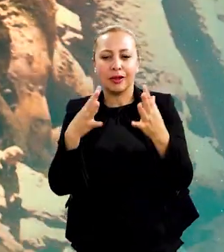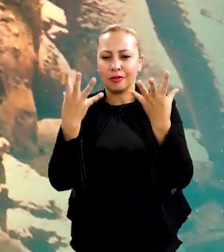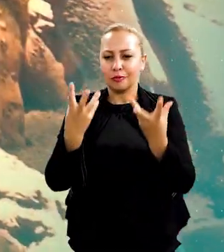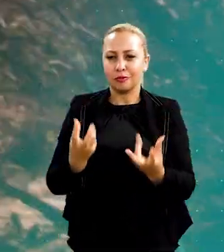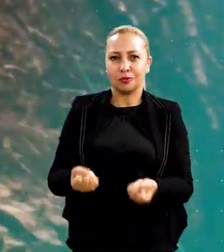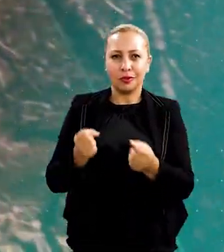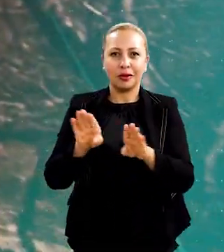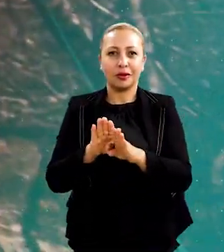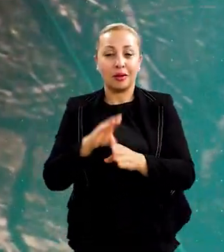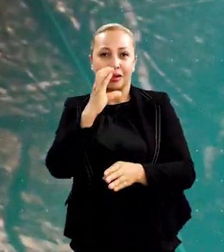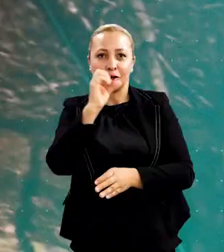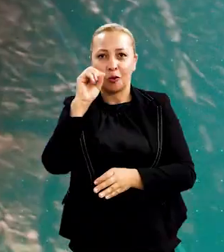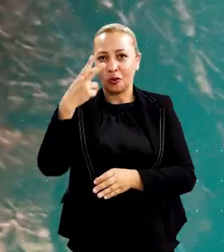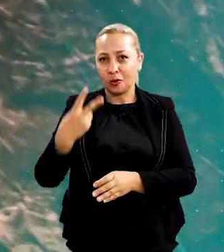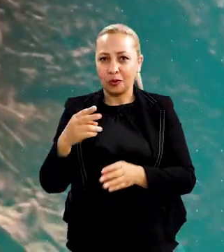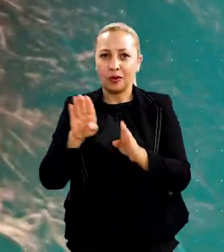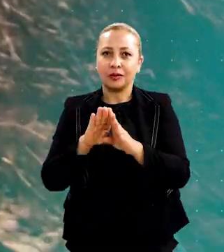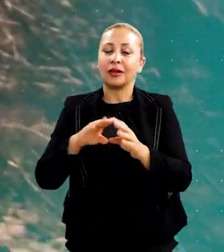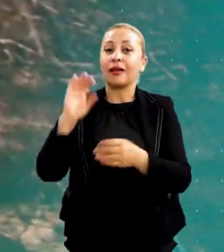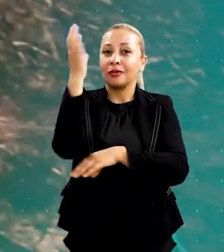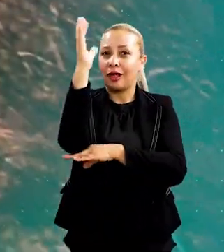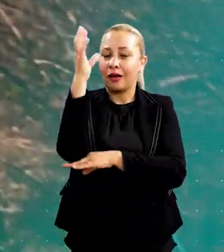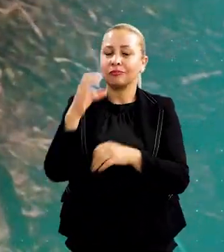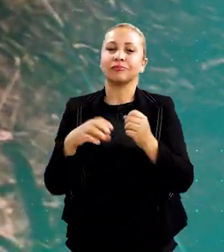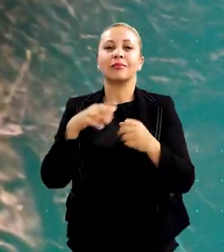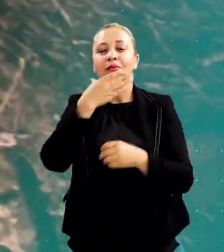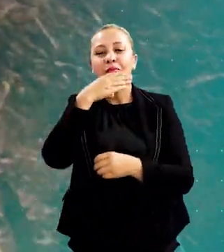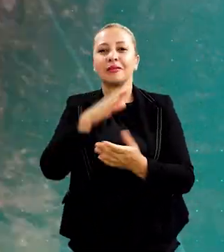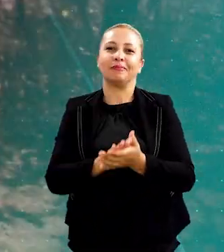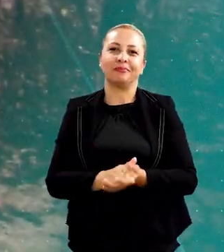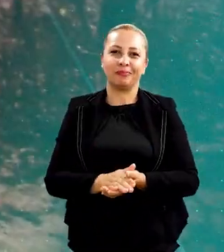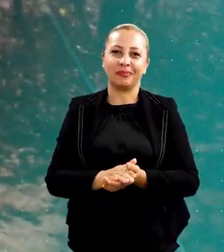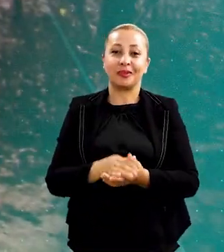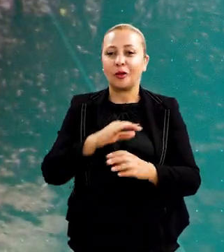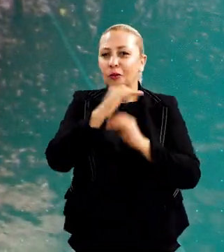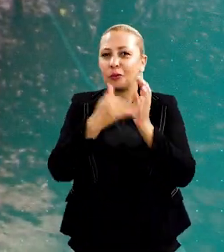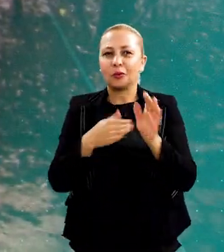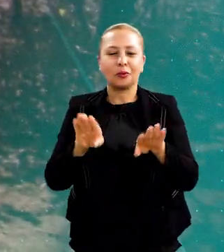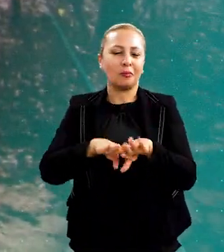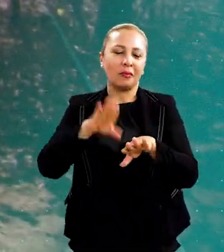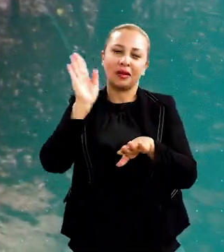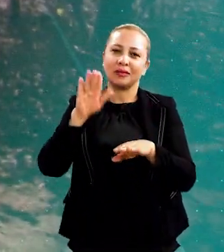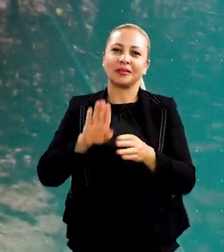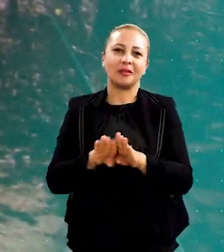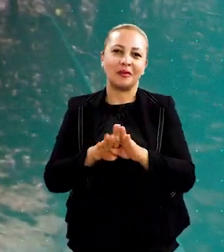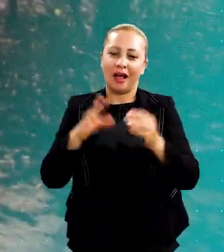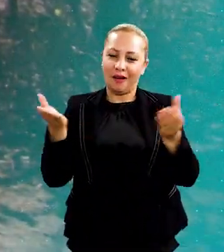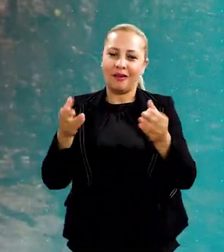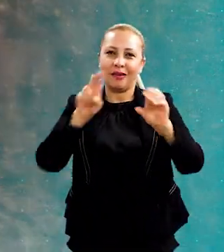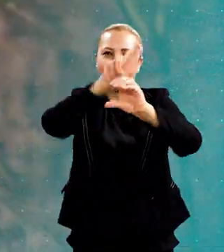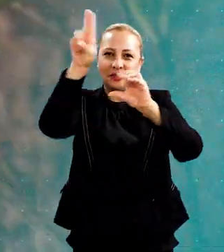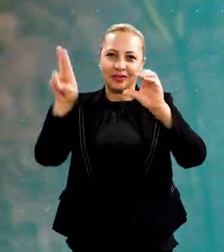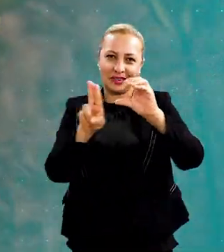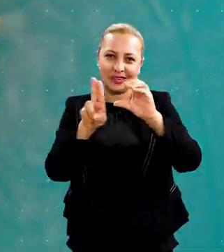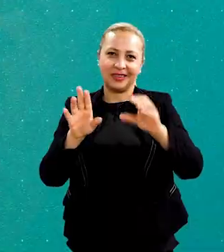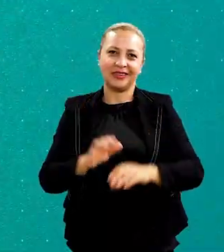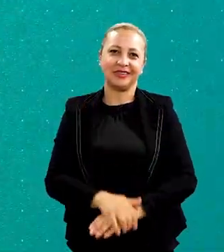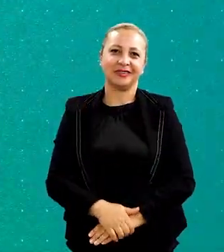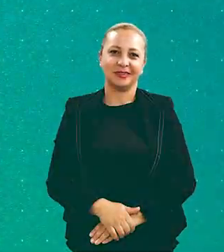de absorção de carbono por parte dos manguezais. Tudo isso e muito mais você confere agora no